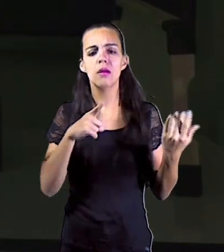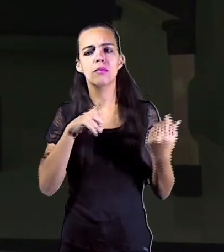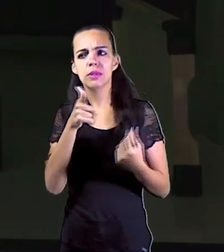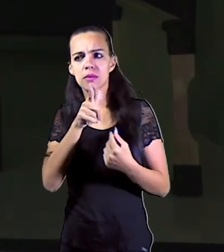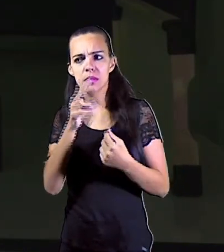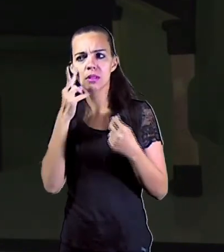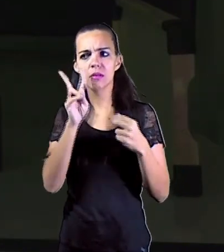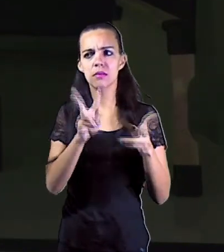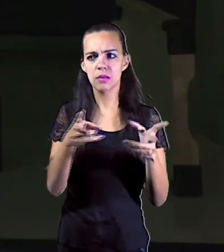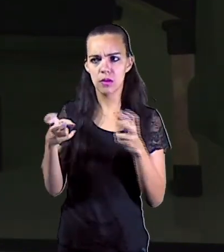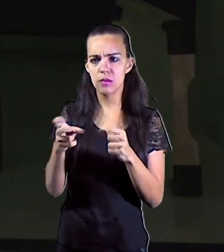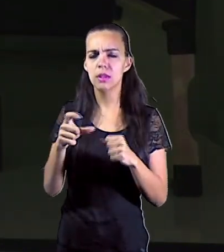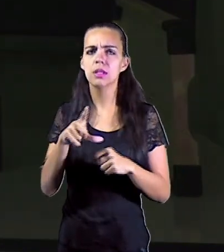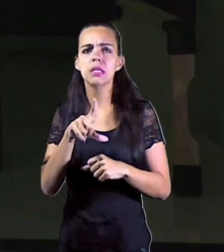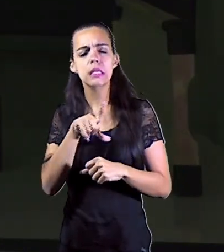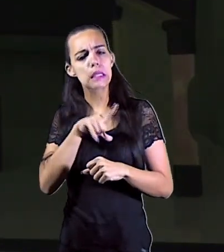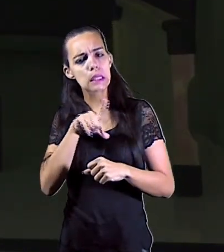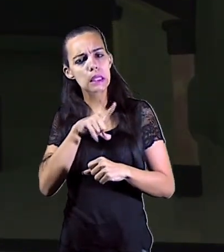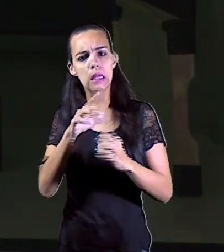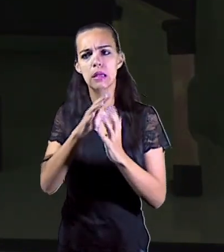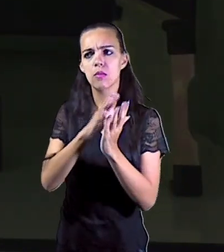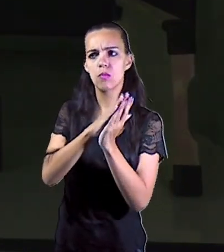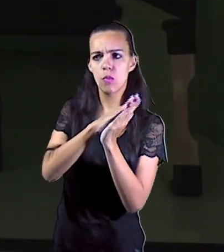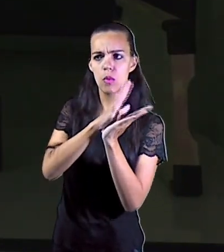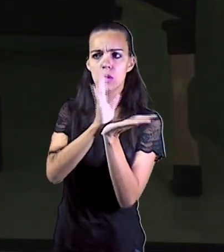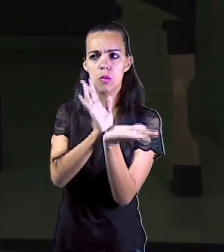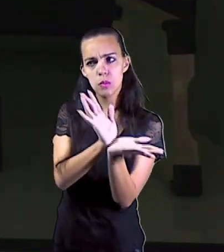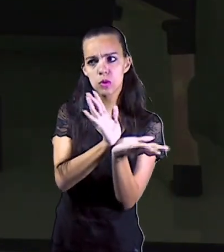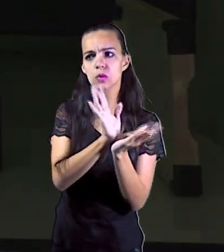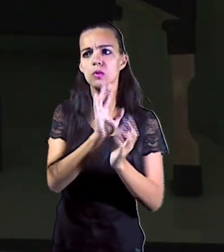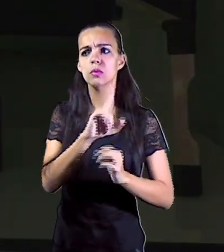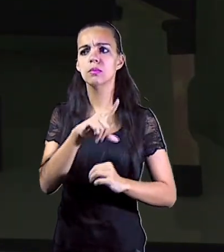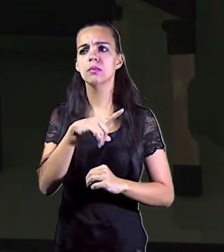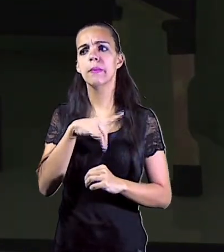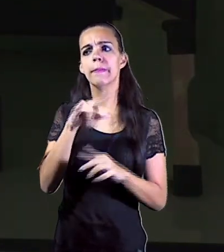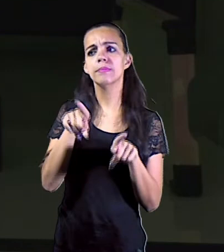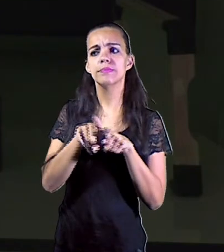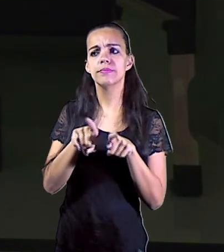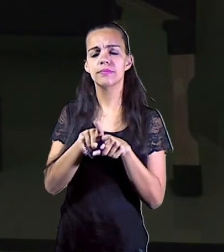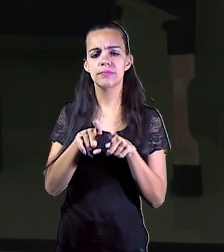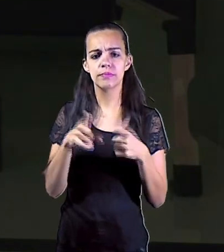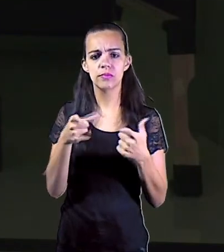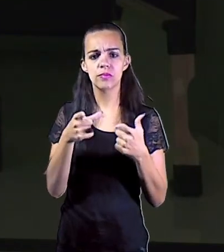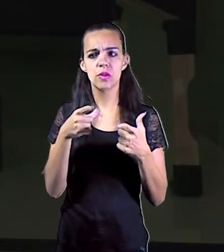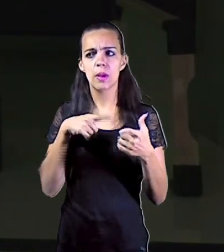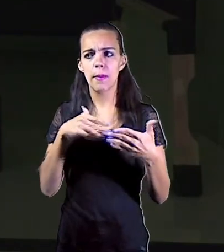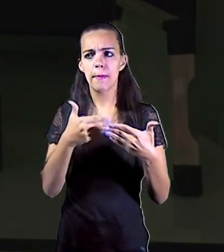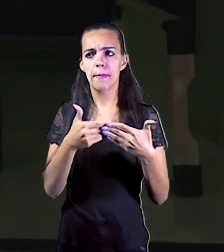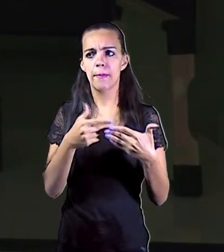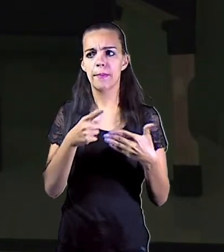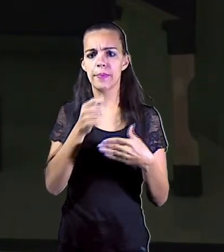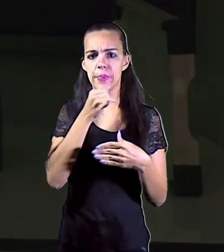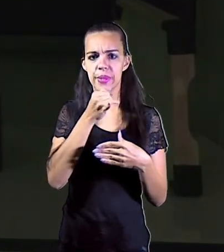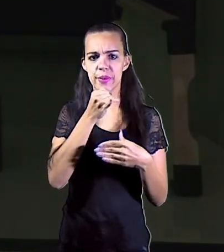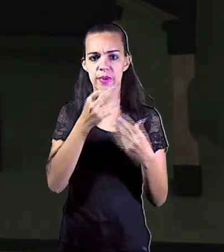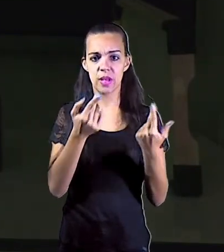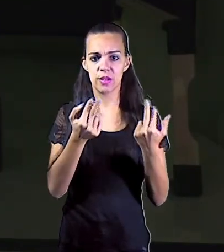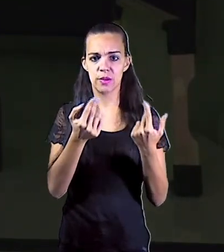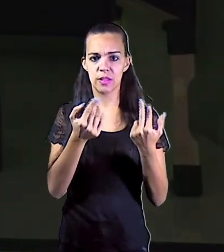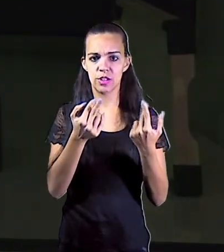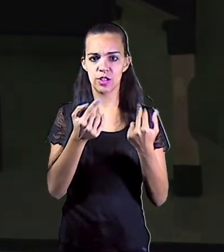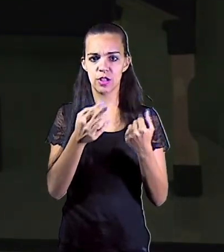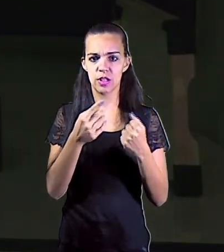reflexão, mais nítida é a sombra, mais afastada, né? Mais branda fica a sombra. A mesma forma, a